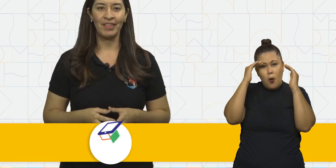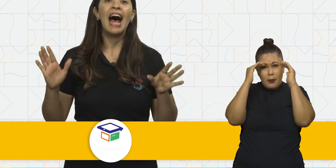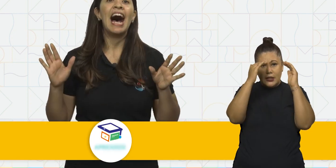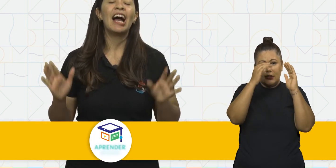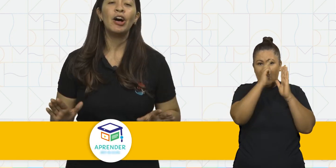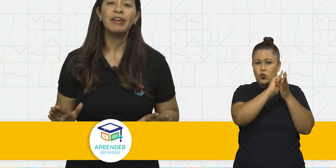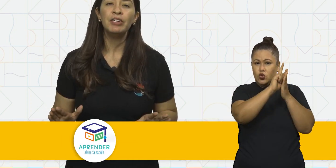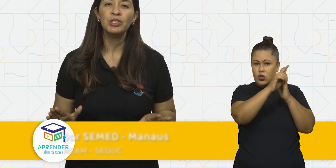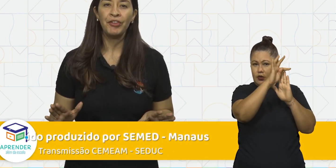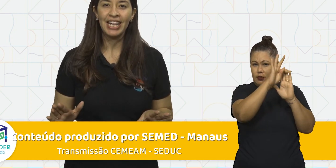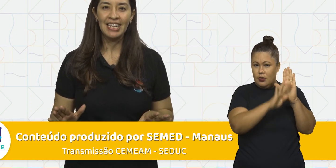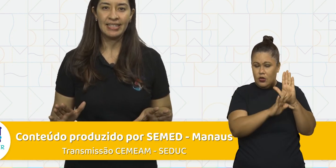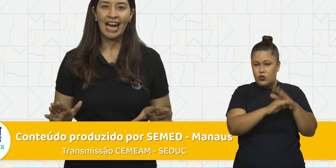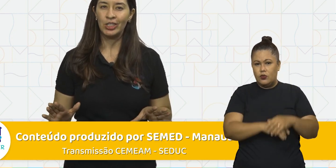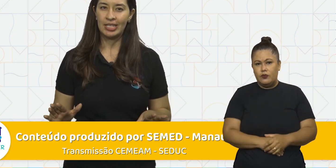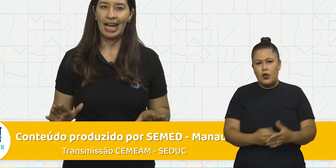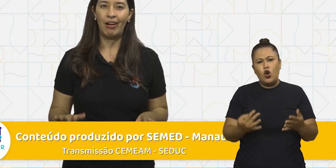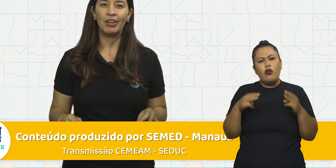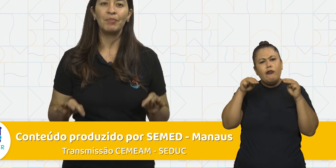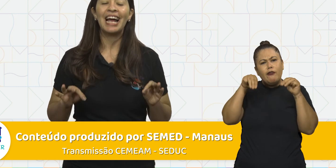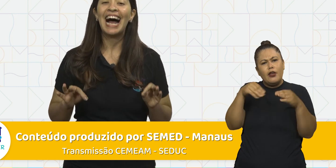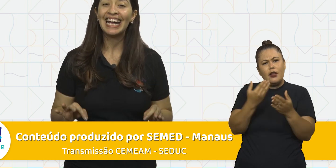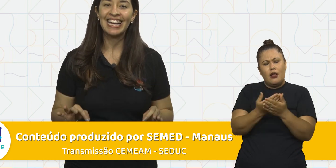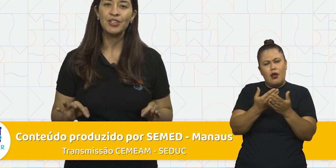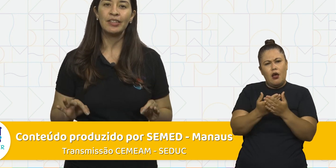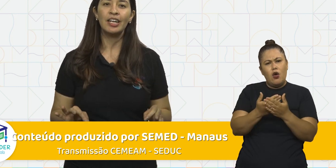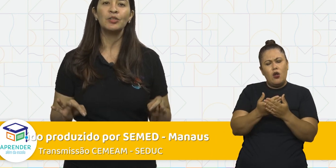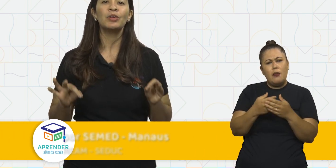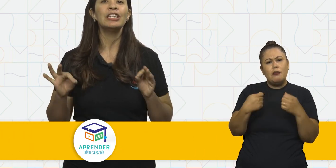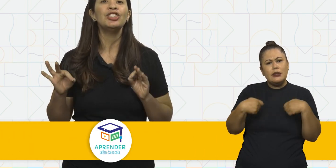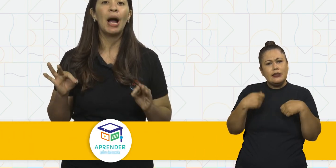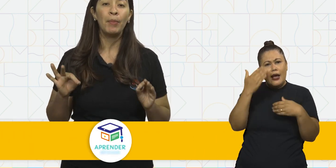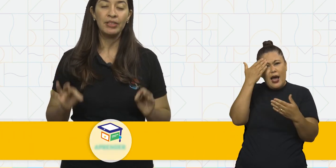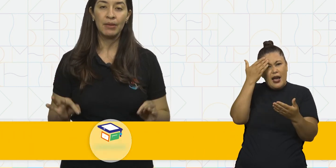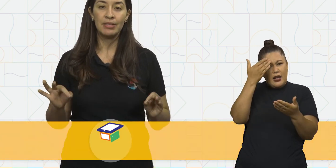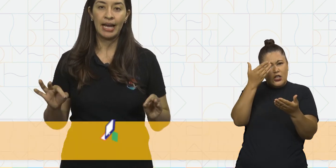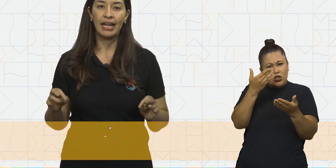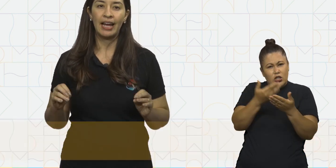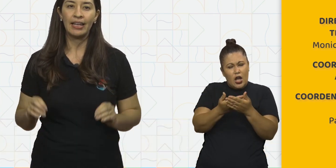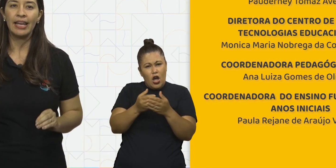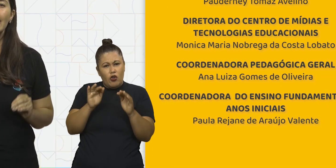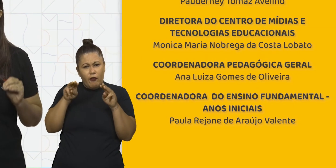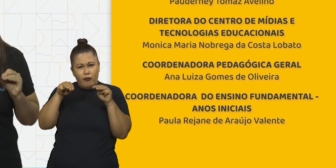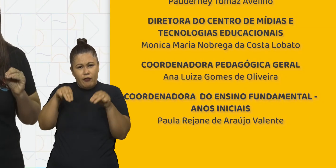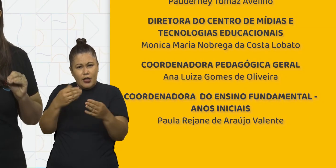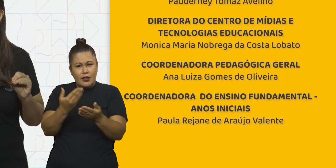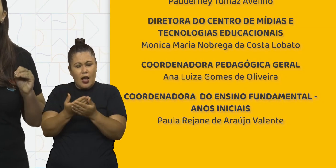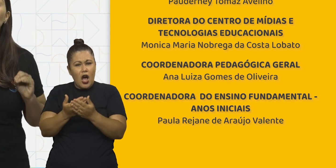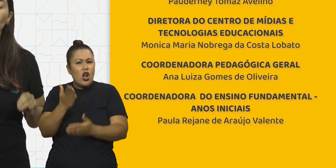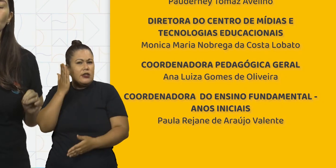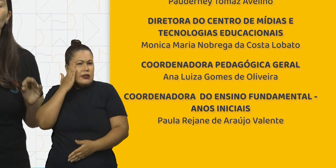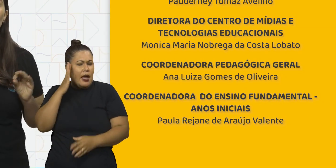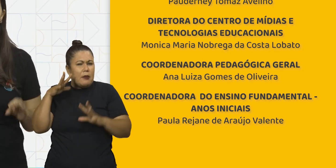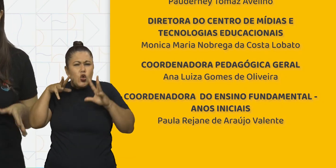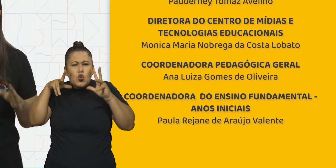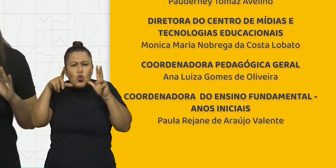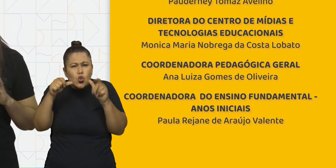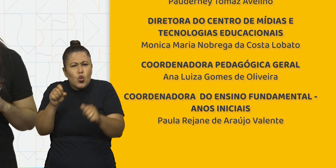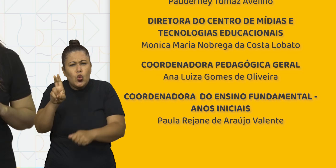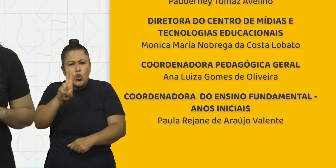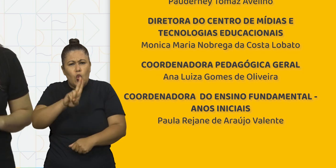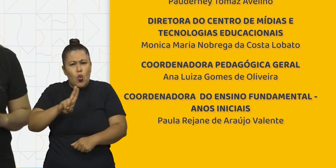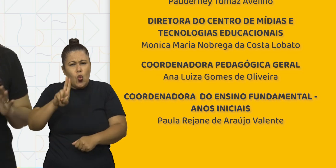textual. Agora vamos finalizar nossa aula, acreditando que já podemos sair daqui sabendo tudo